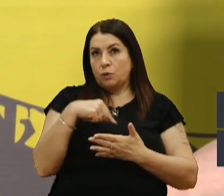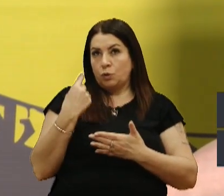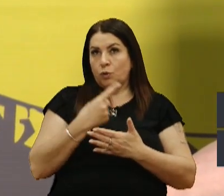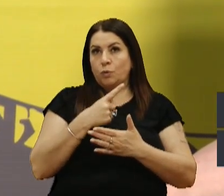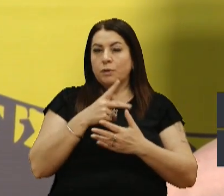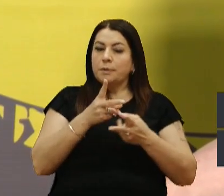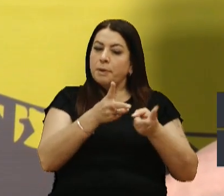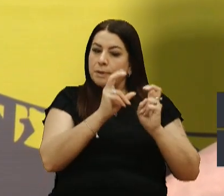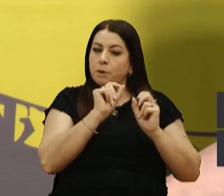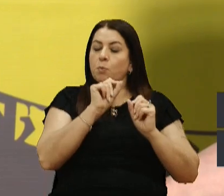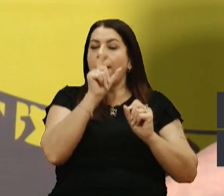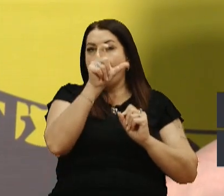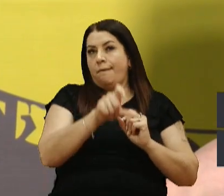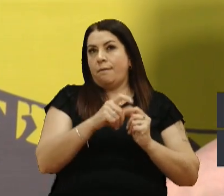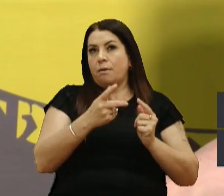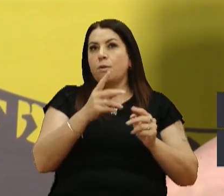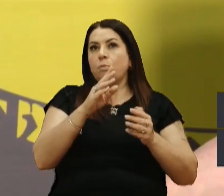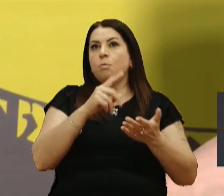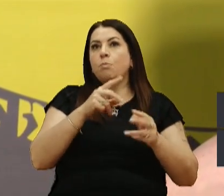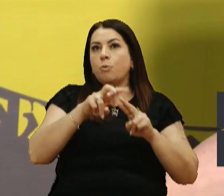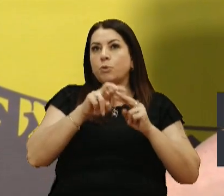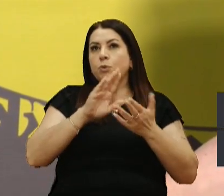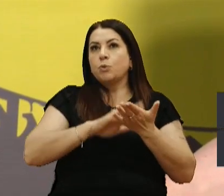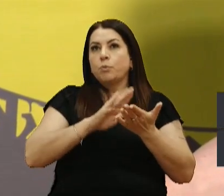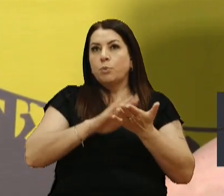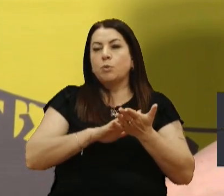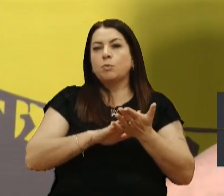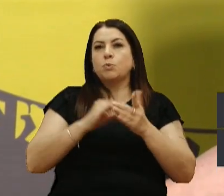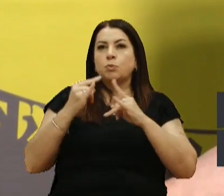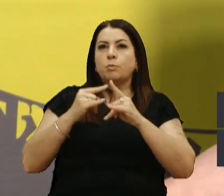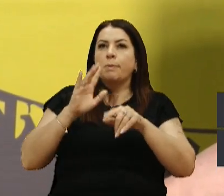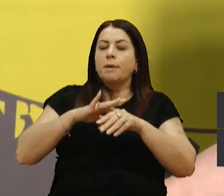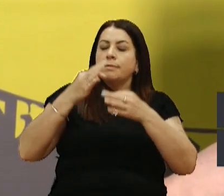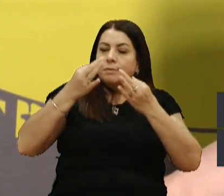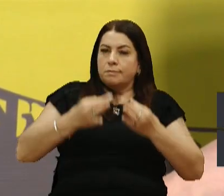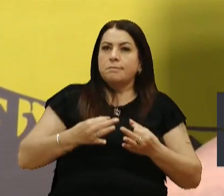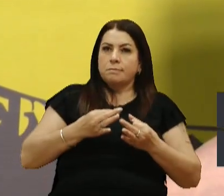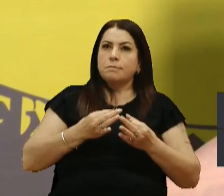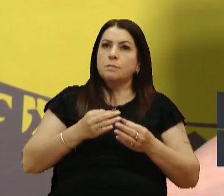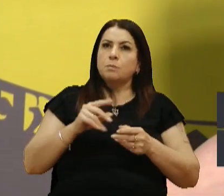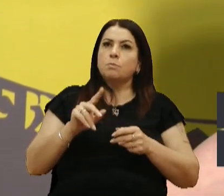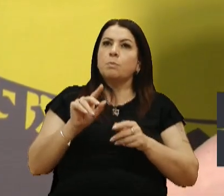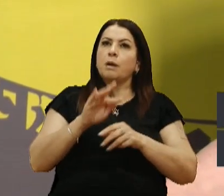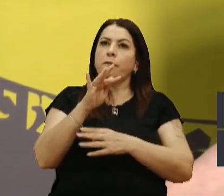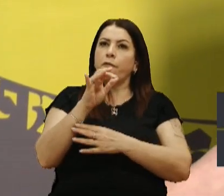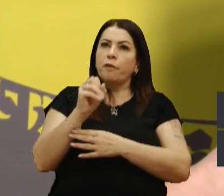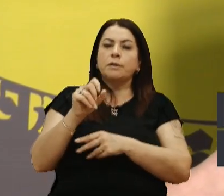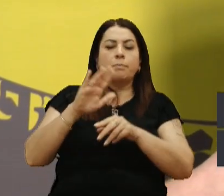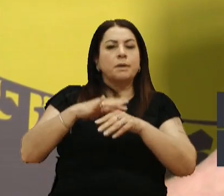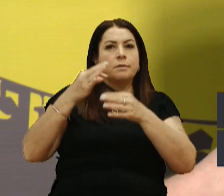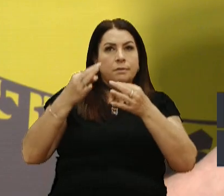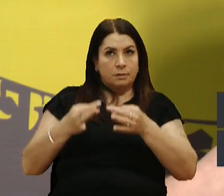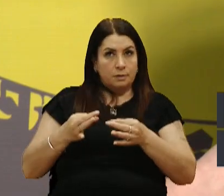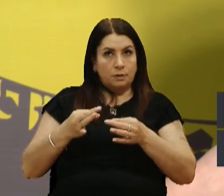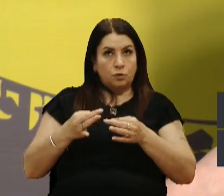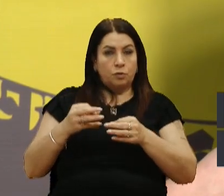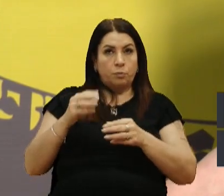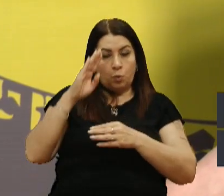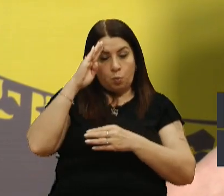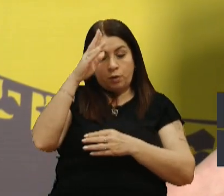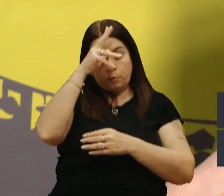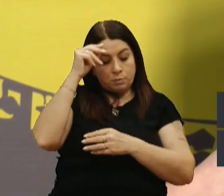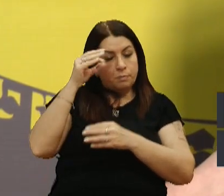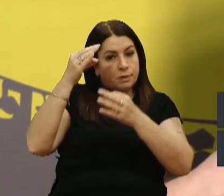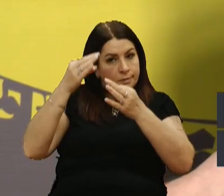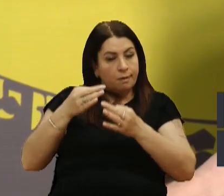estar identificando, né? Então, por isso que eu estou cobrando os órgãos para que sejam mais eficientes, para que a FAS seja mais eficiente, para que a Guarda Municipal